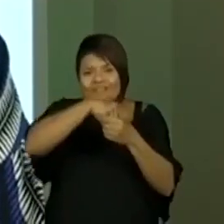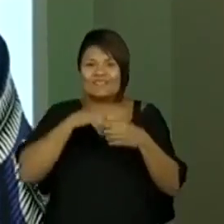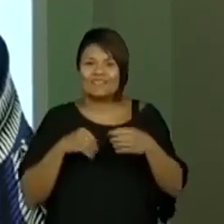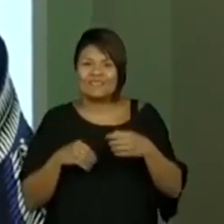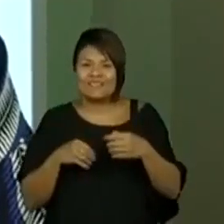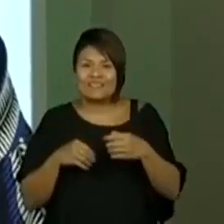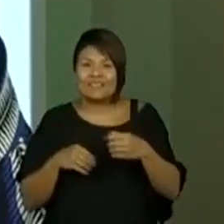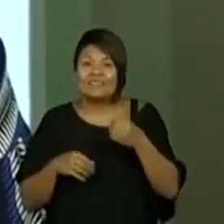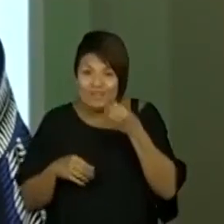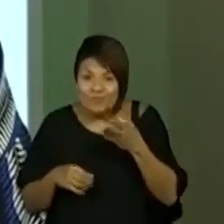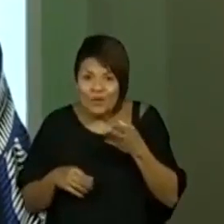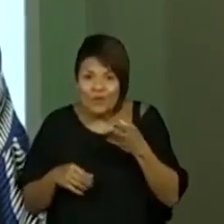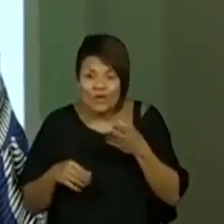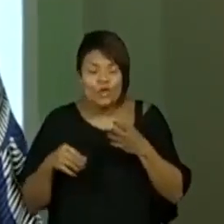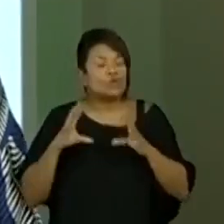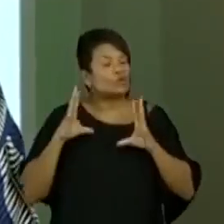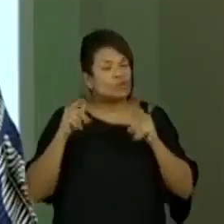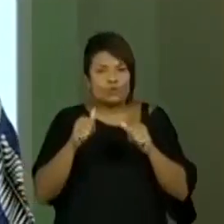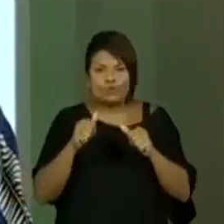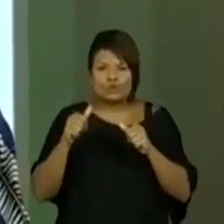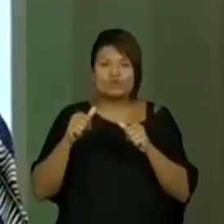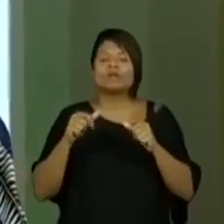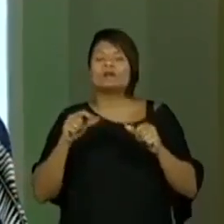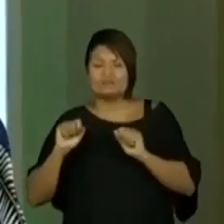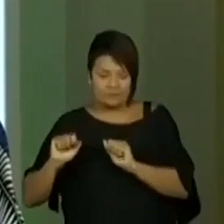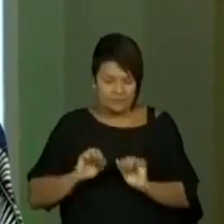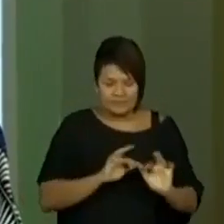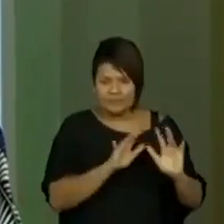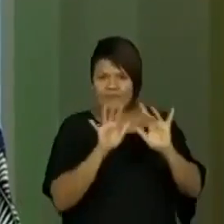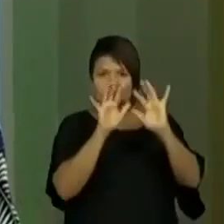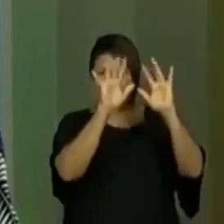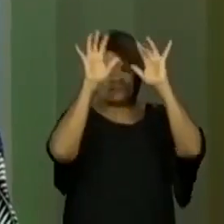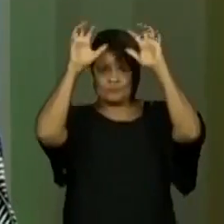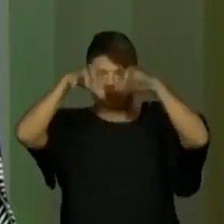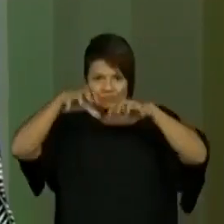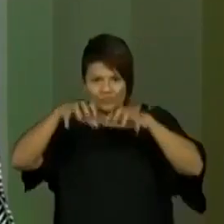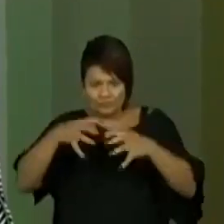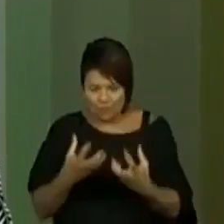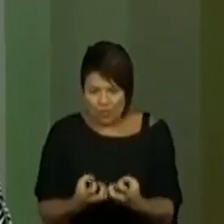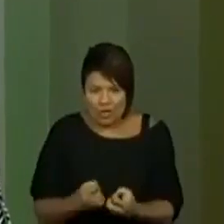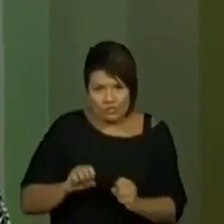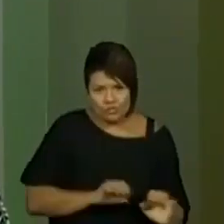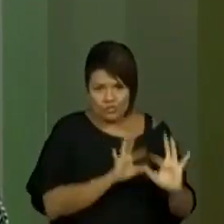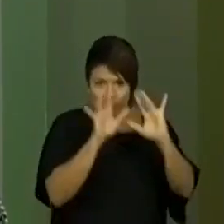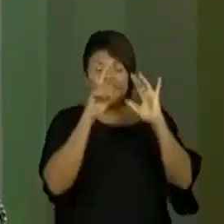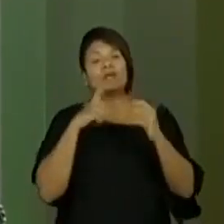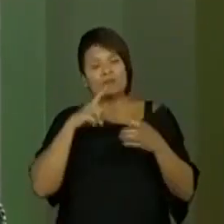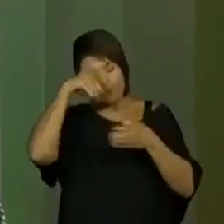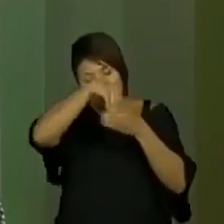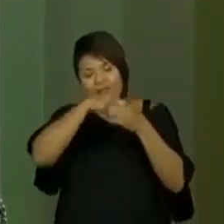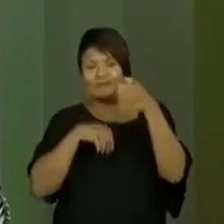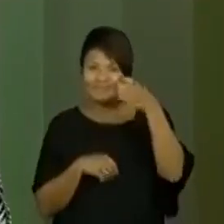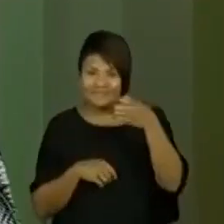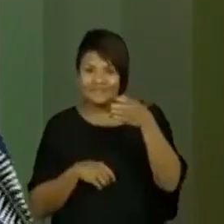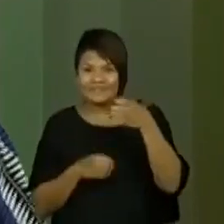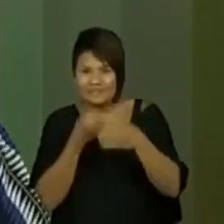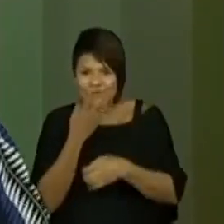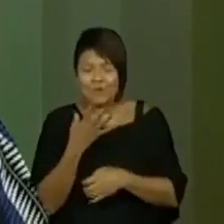dentro. Todas as etapas que eu falei para vocês, ela está acontecendo aqui dentro do nosso jardim de vidro. Tá bom?